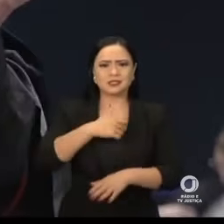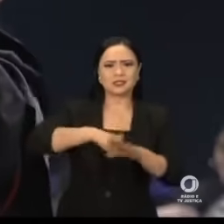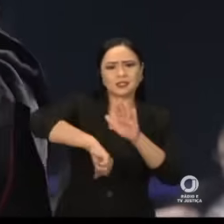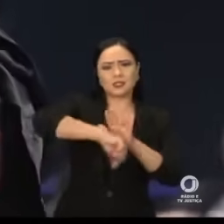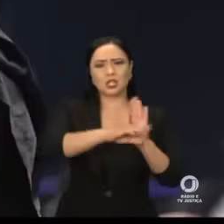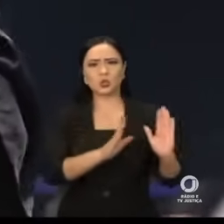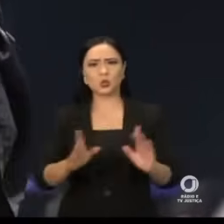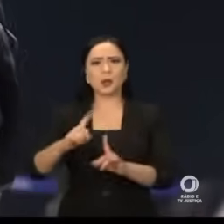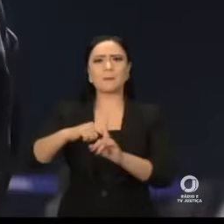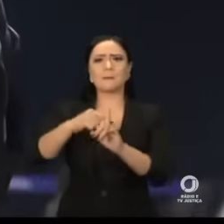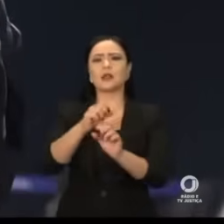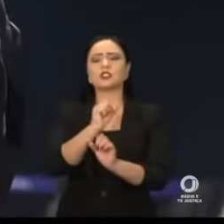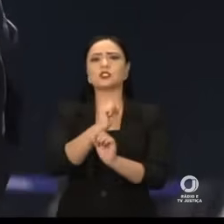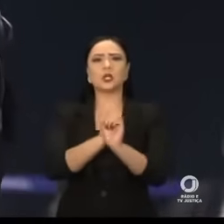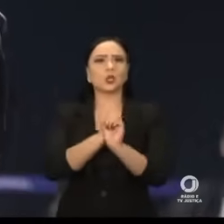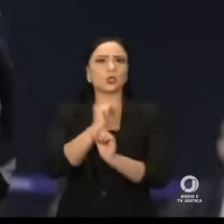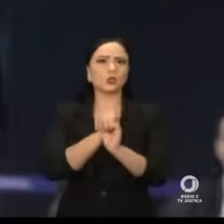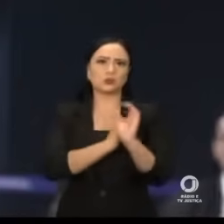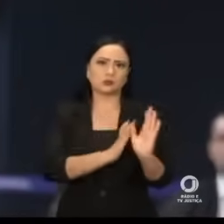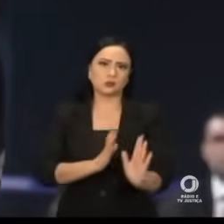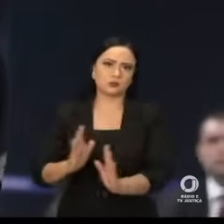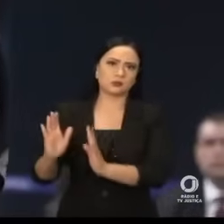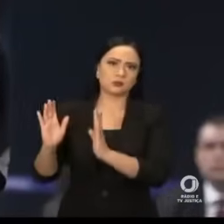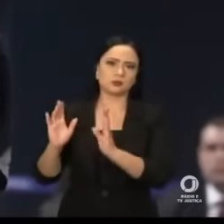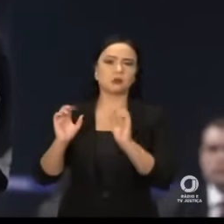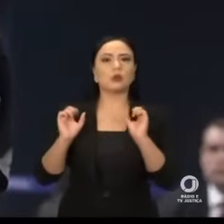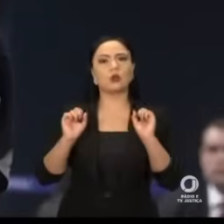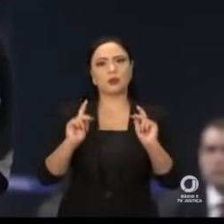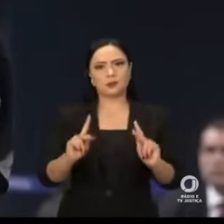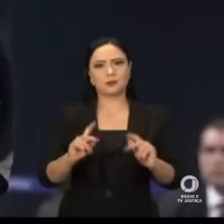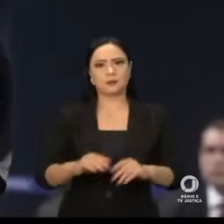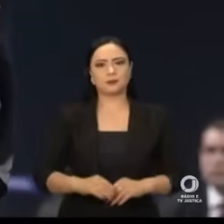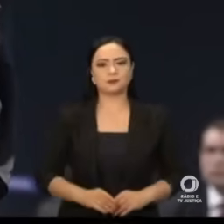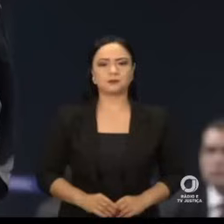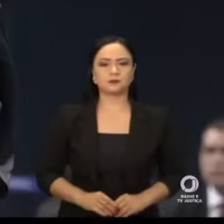de ano. Pois bem,